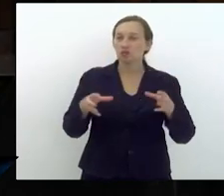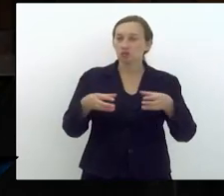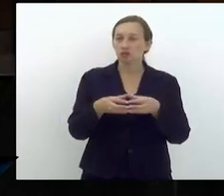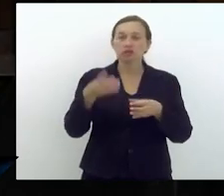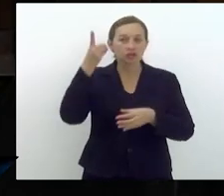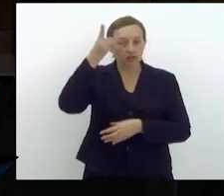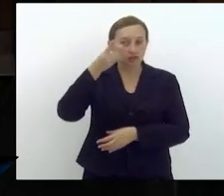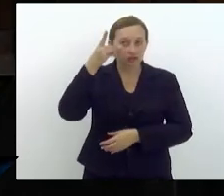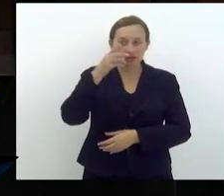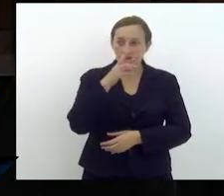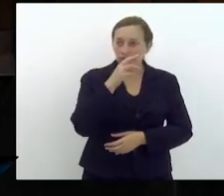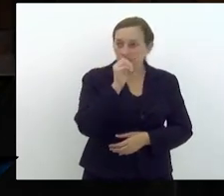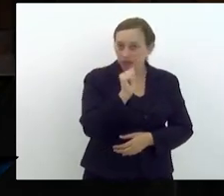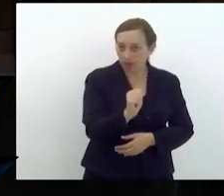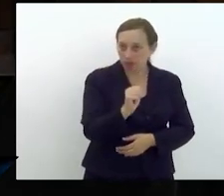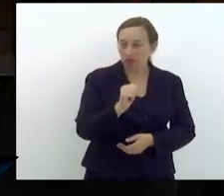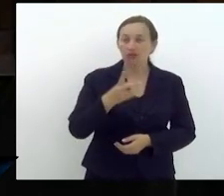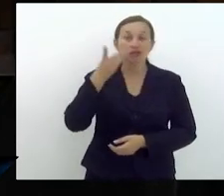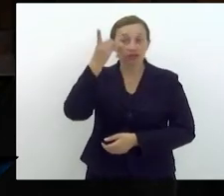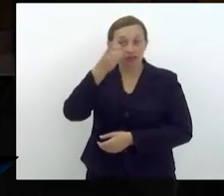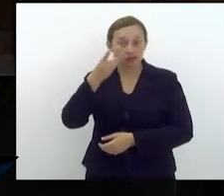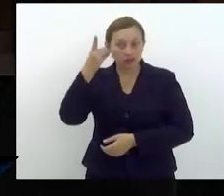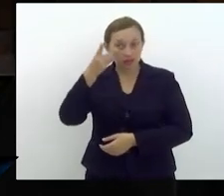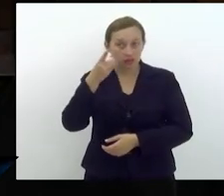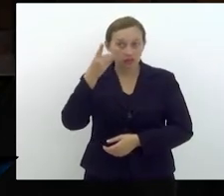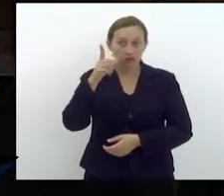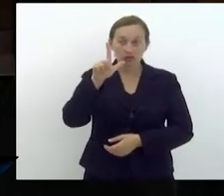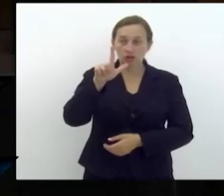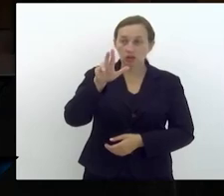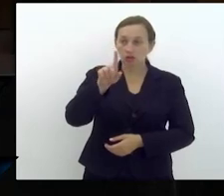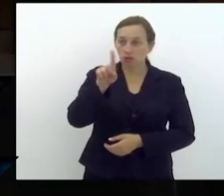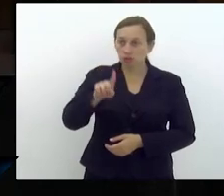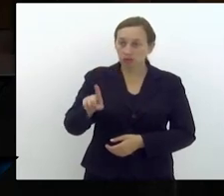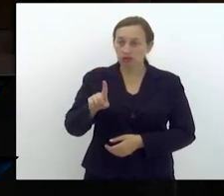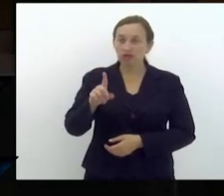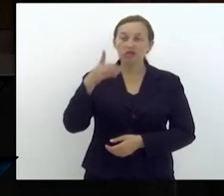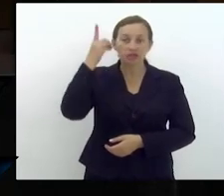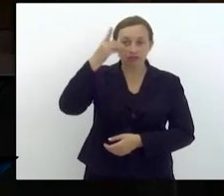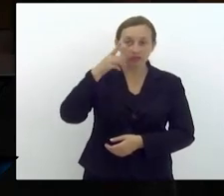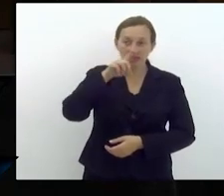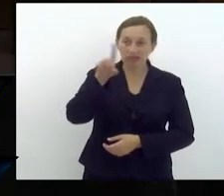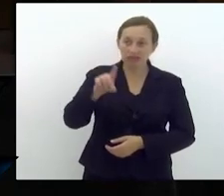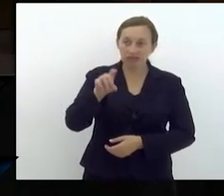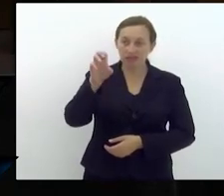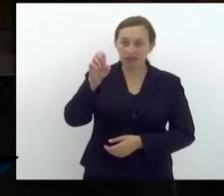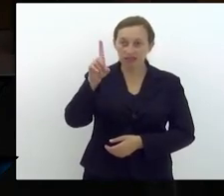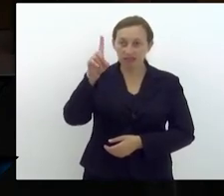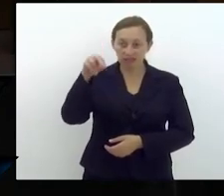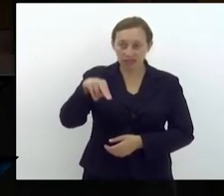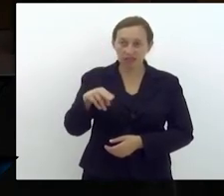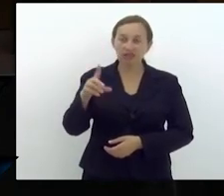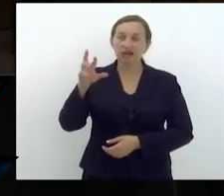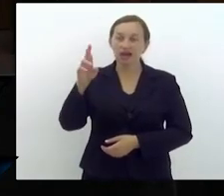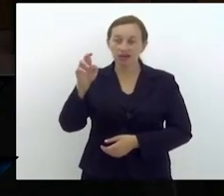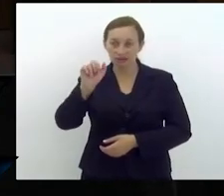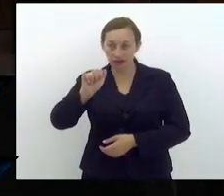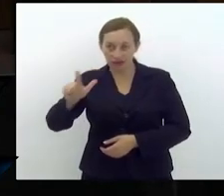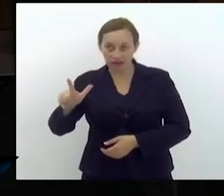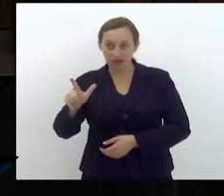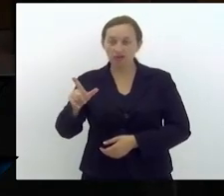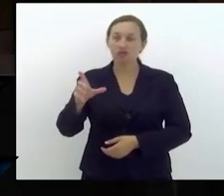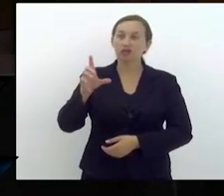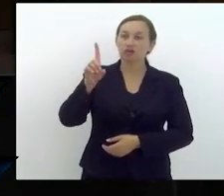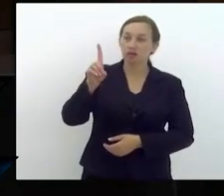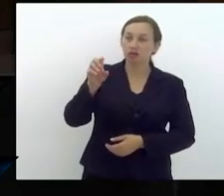com deputado Rodrigo Amorim com Deputado Luiz Cláudio Ribeiro com a deputada zeinan com deputado Rafael Nobre com deputado